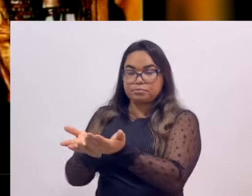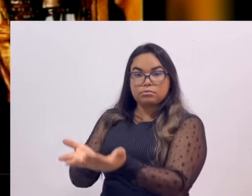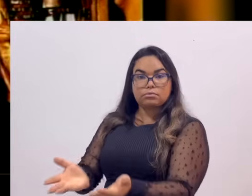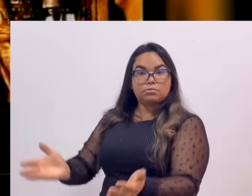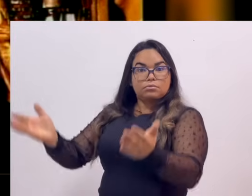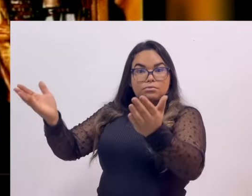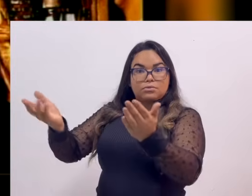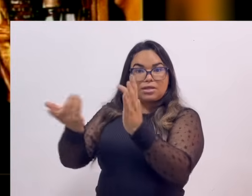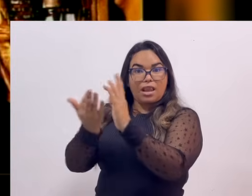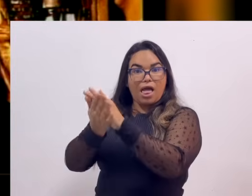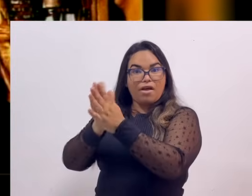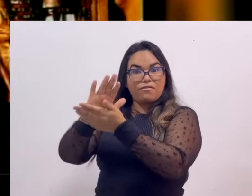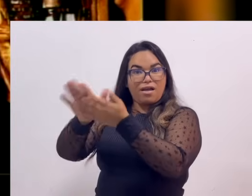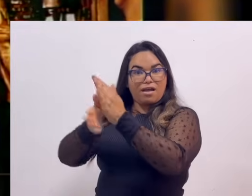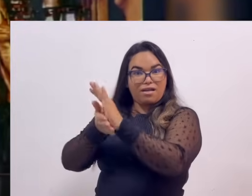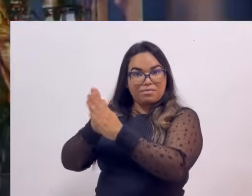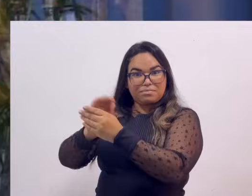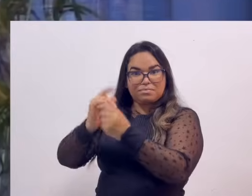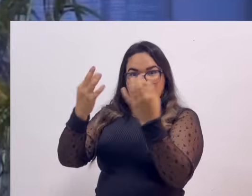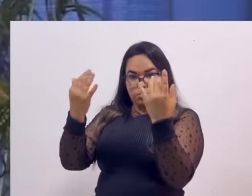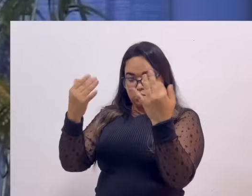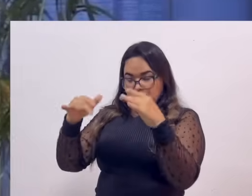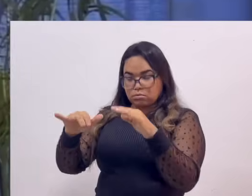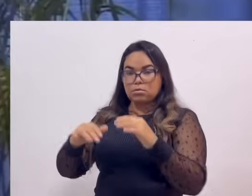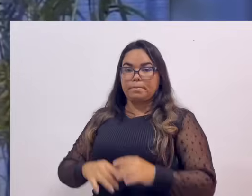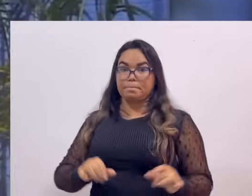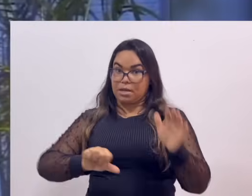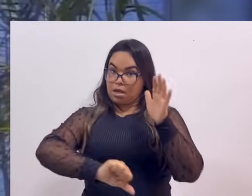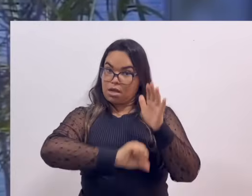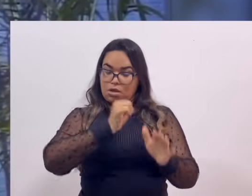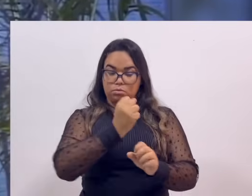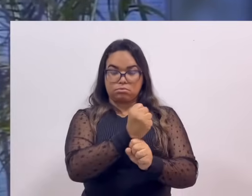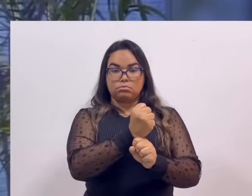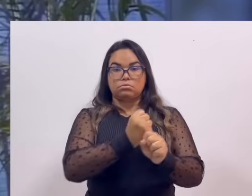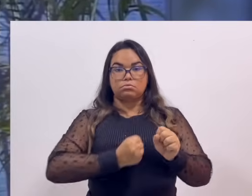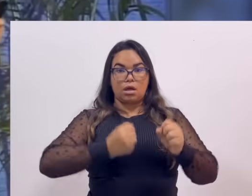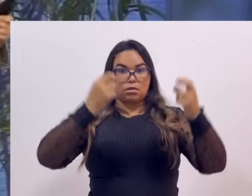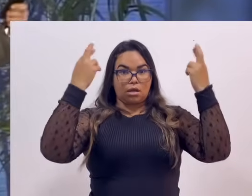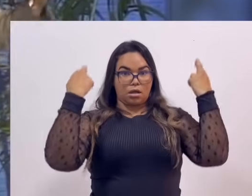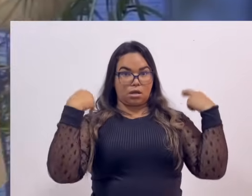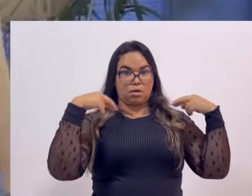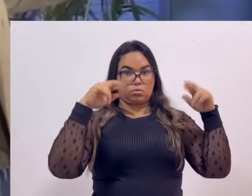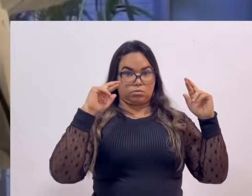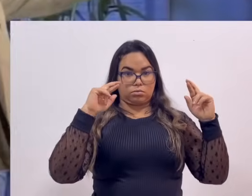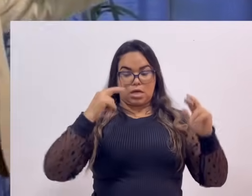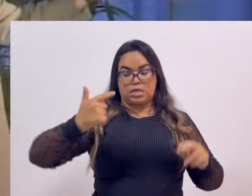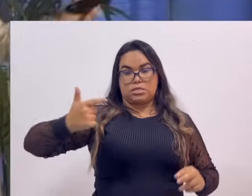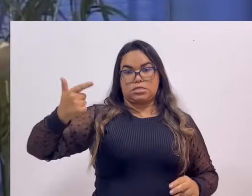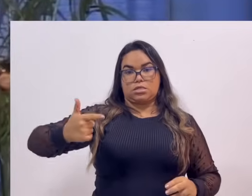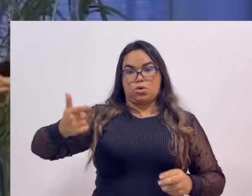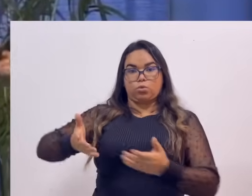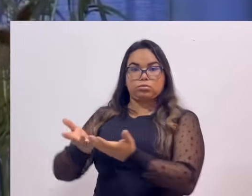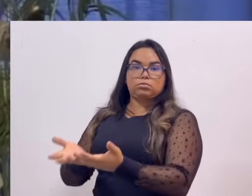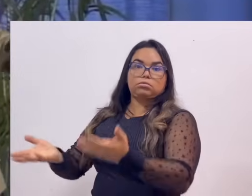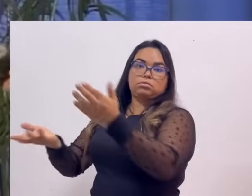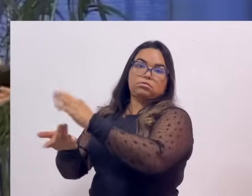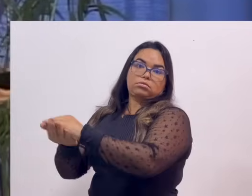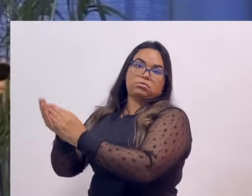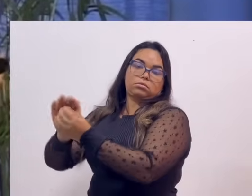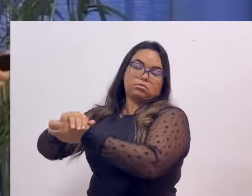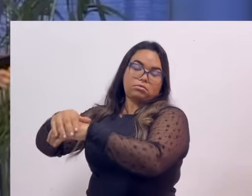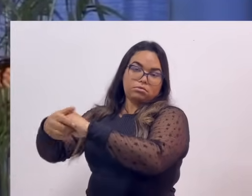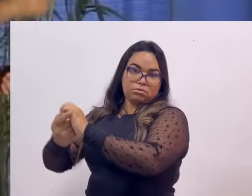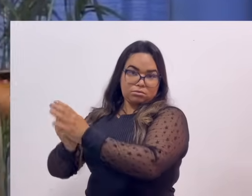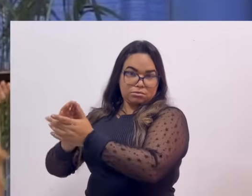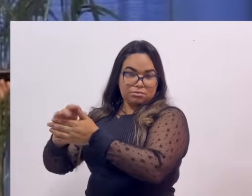a pia de metal vinha logo após o sacrifício muitos sistemas religiosos vêm e querem aceitar a